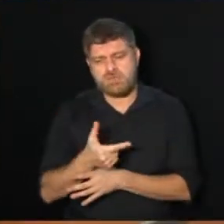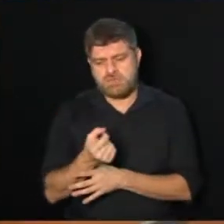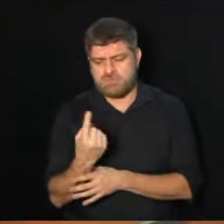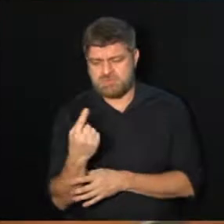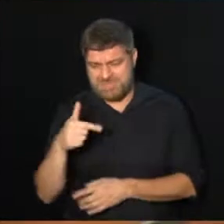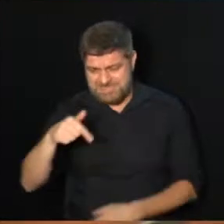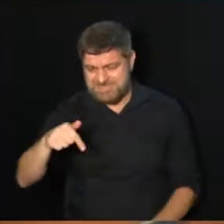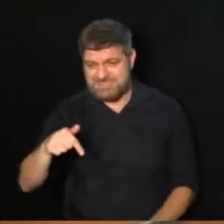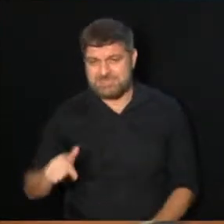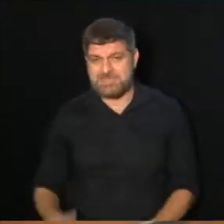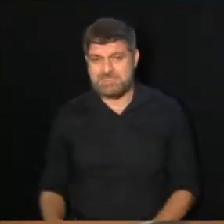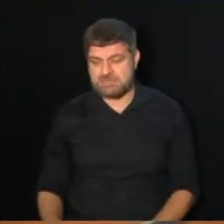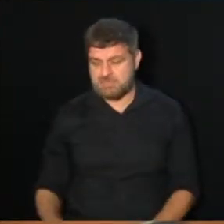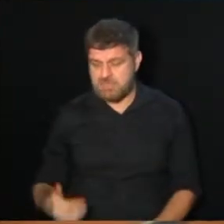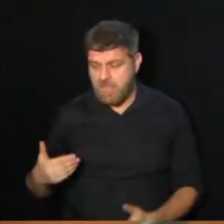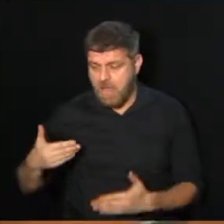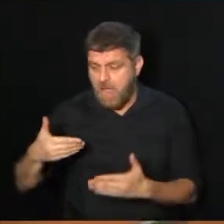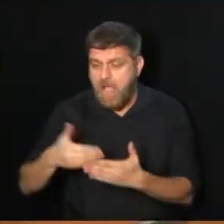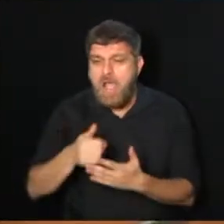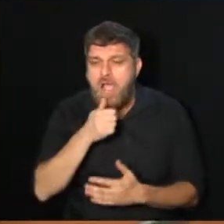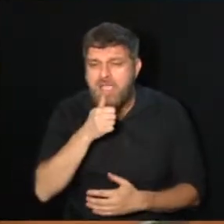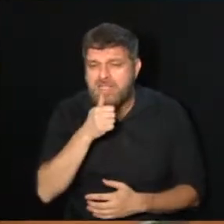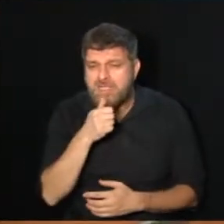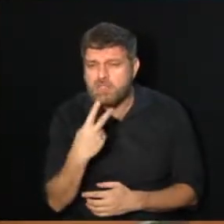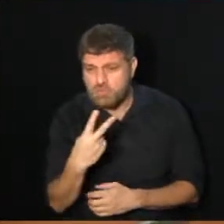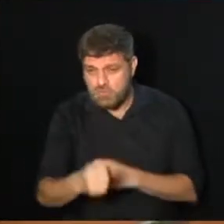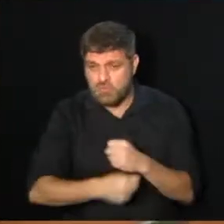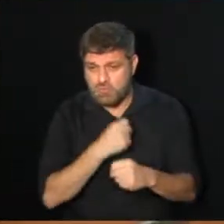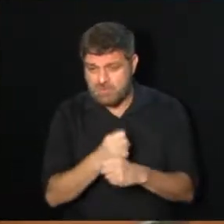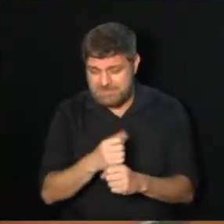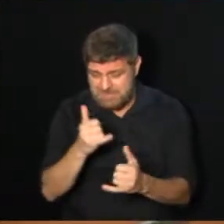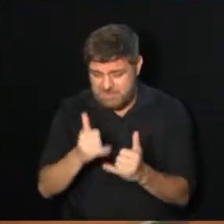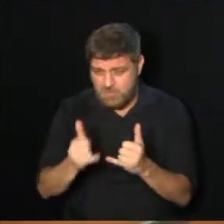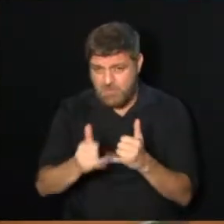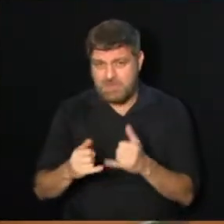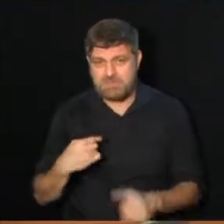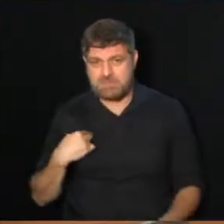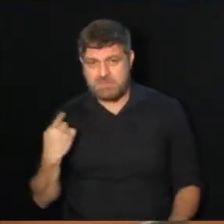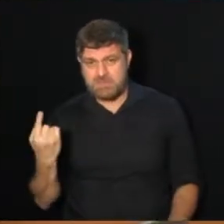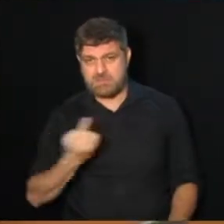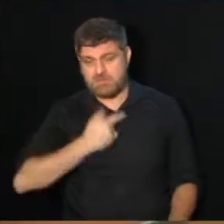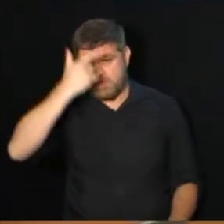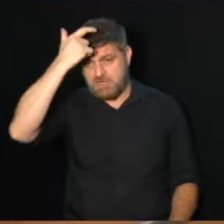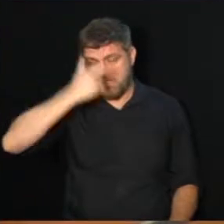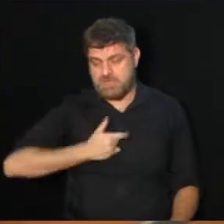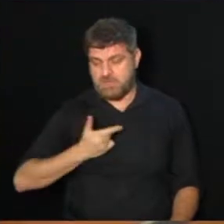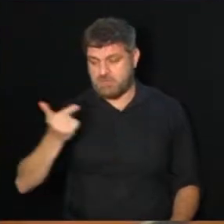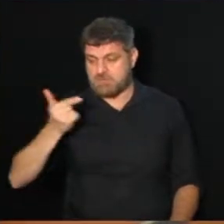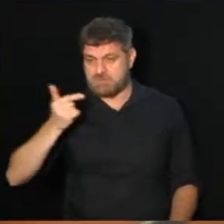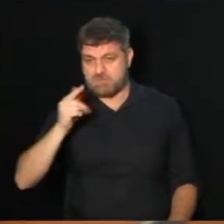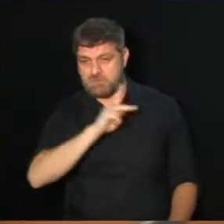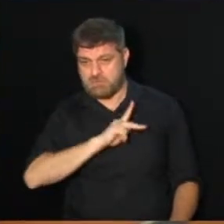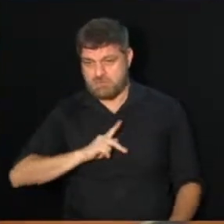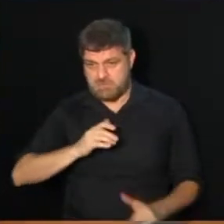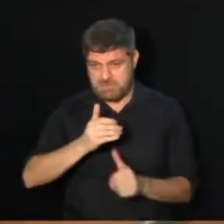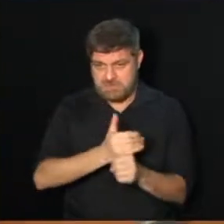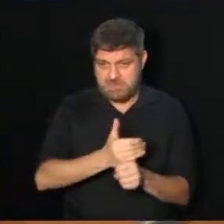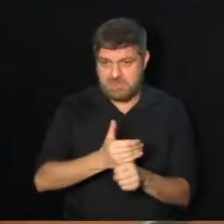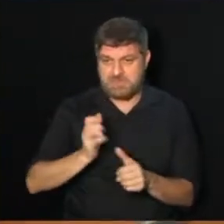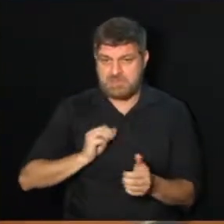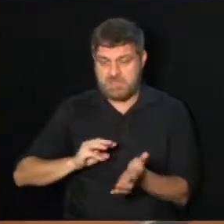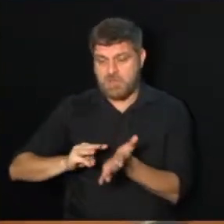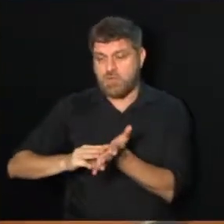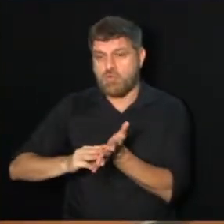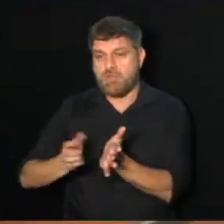2017, ele vai fazer 2 anos ainda, e já ficamos, eu enquanto vice-presidente e os demais conselheiros que